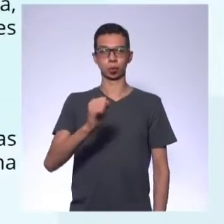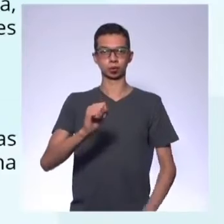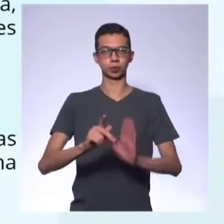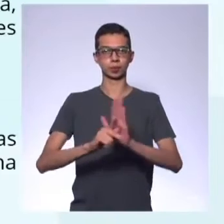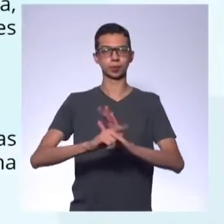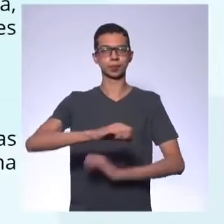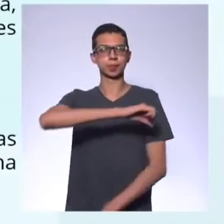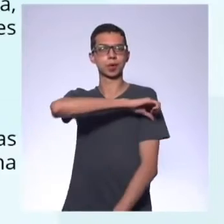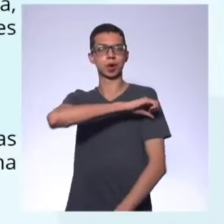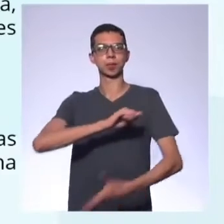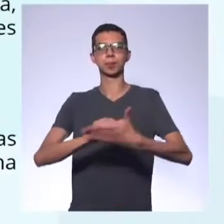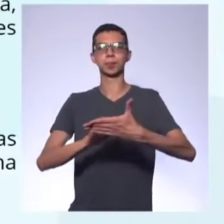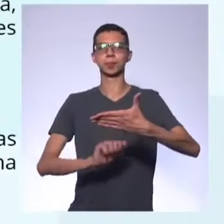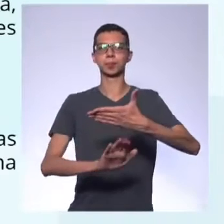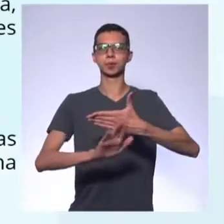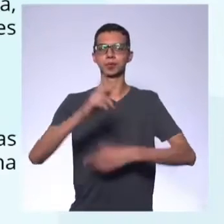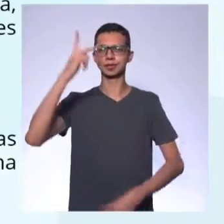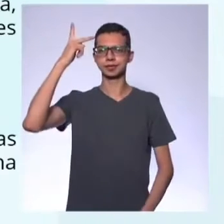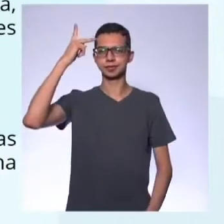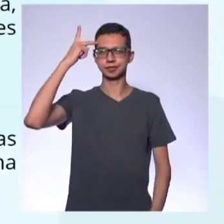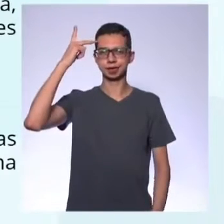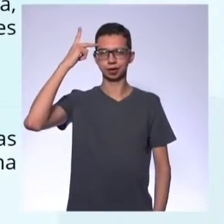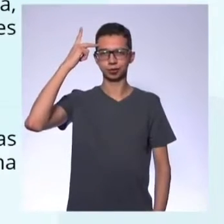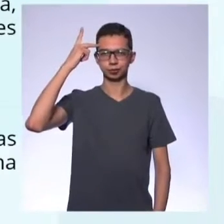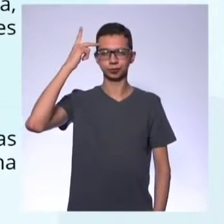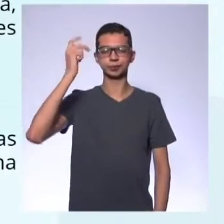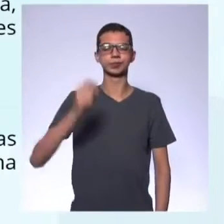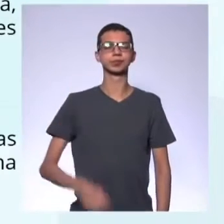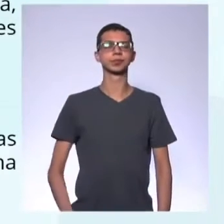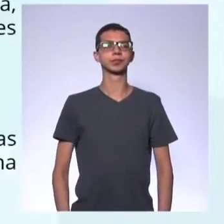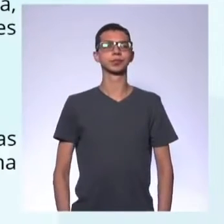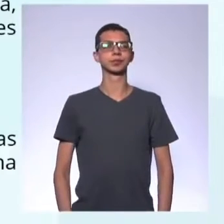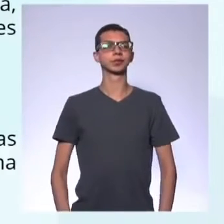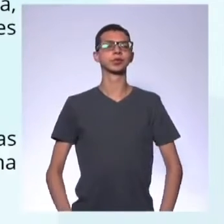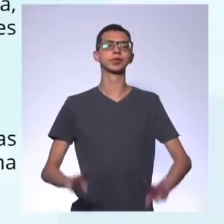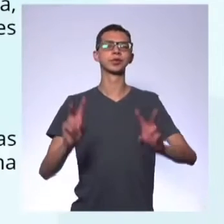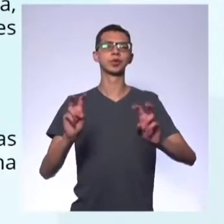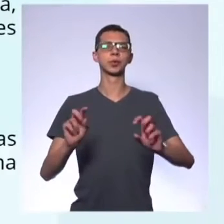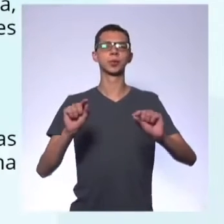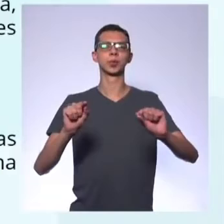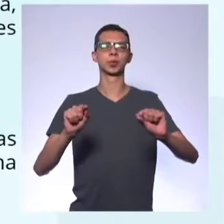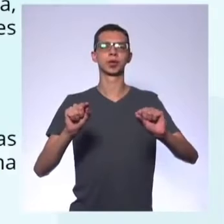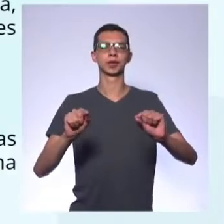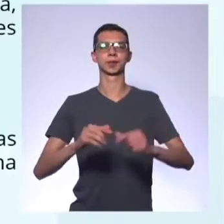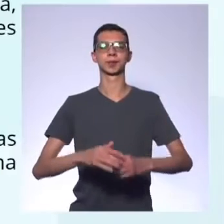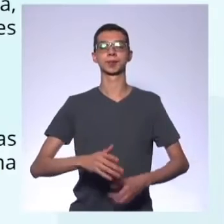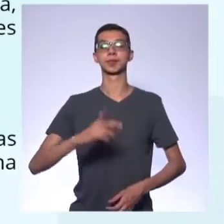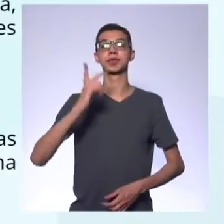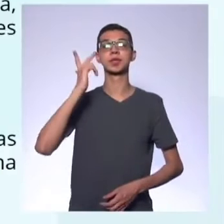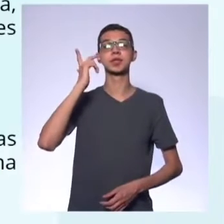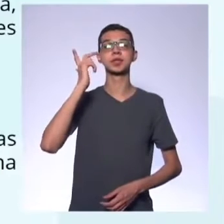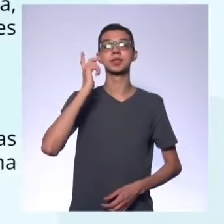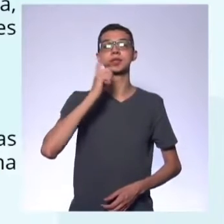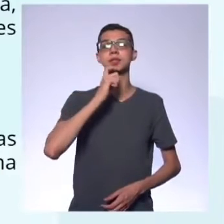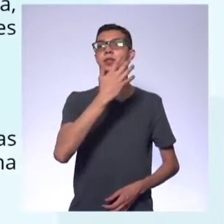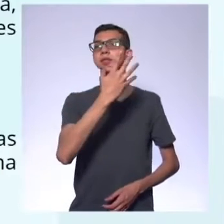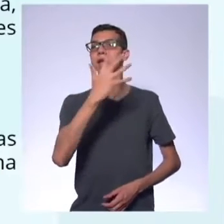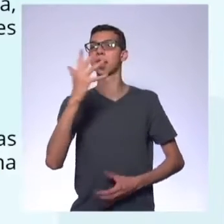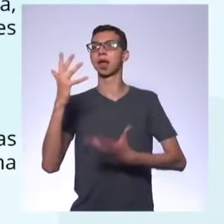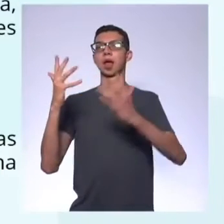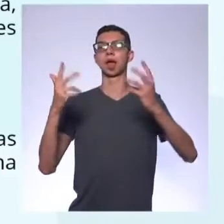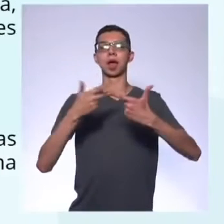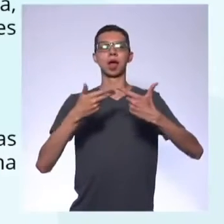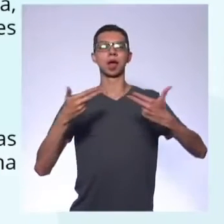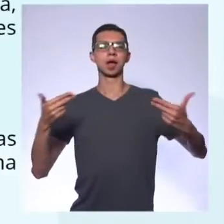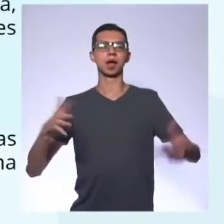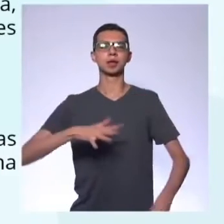do currículo paulista, relacionada à unidade temática, natureza, ambientes e qualidade de vida. Então, essas